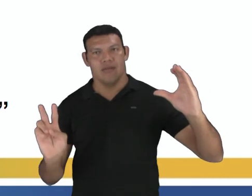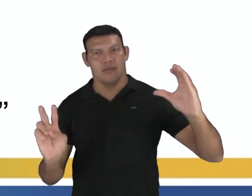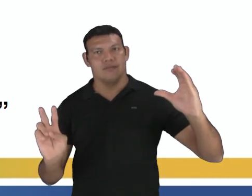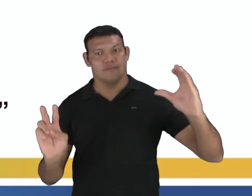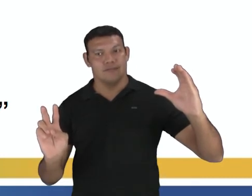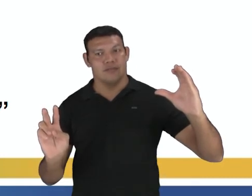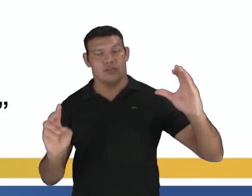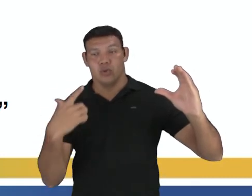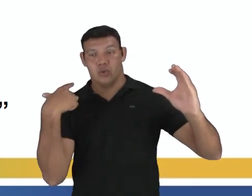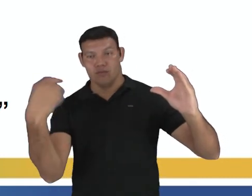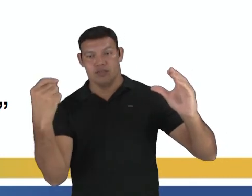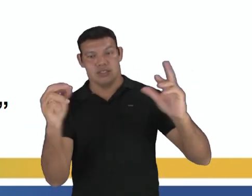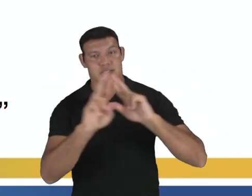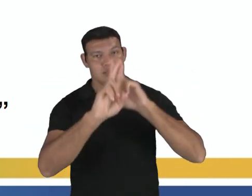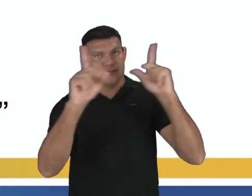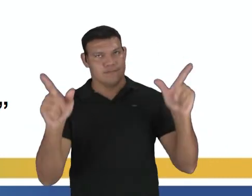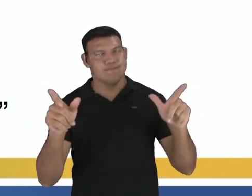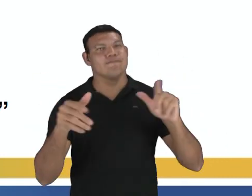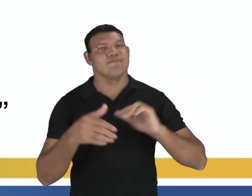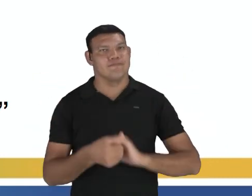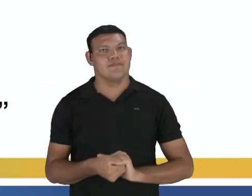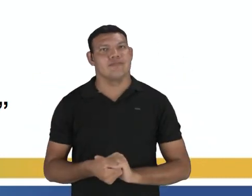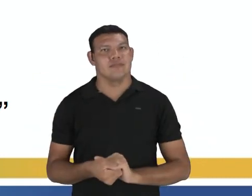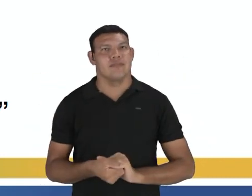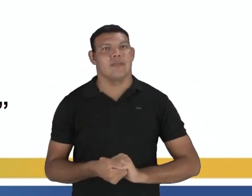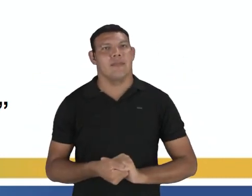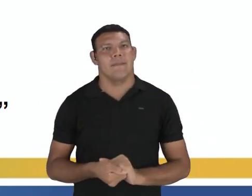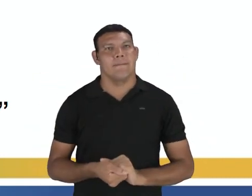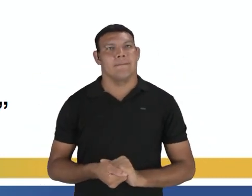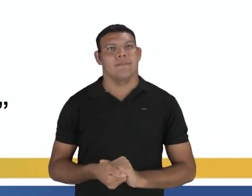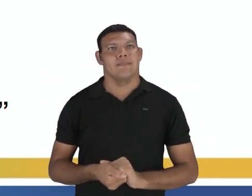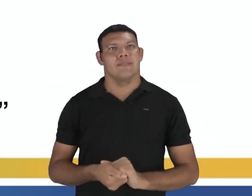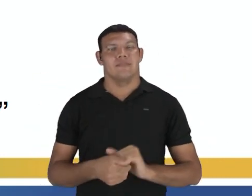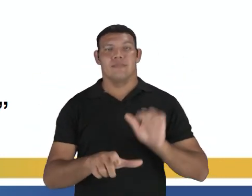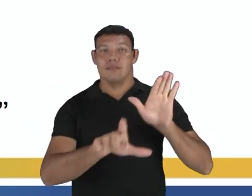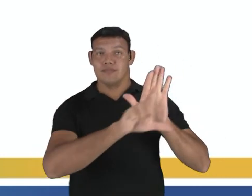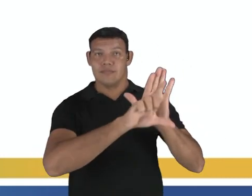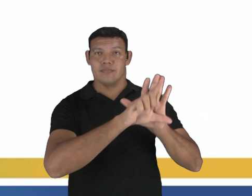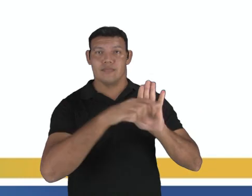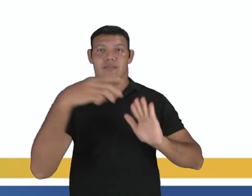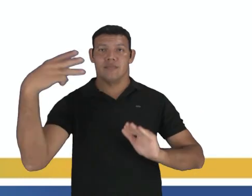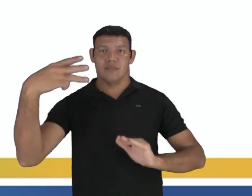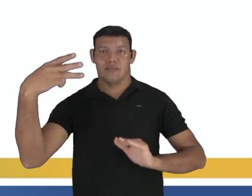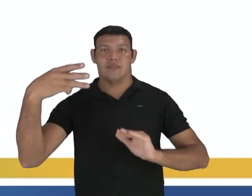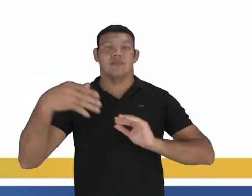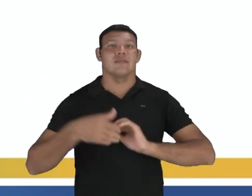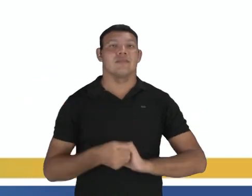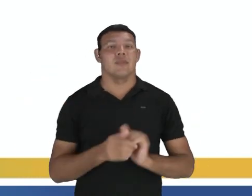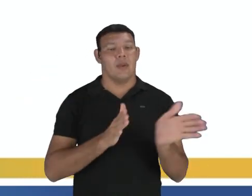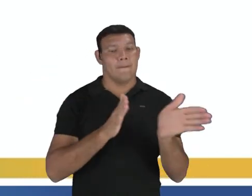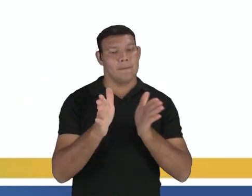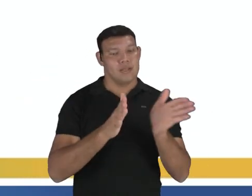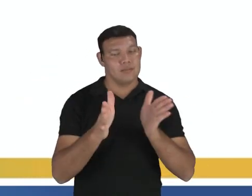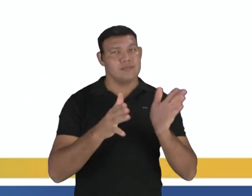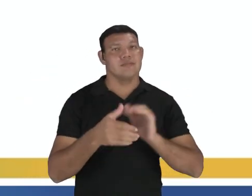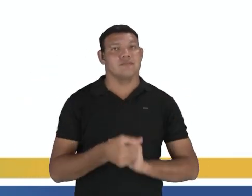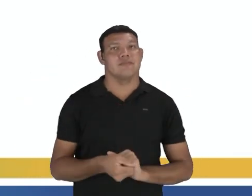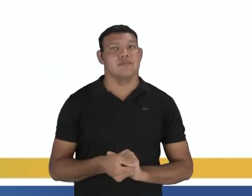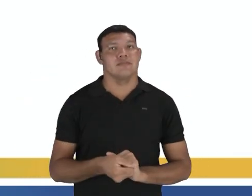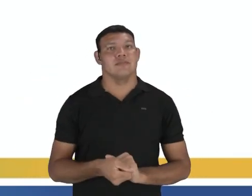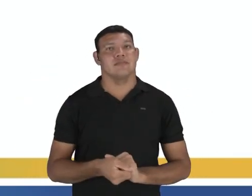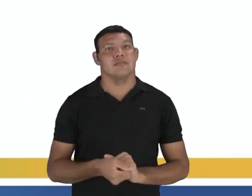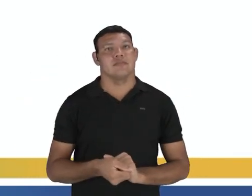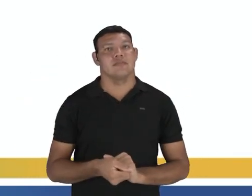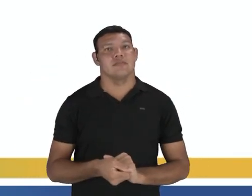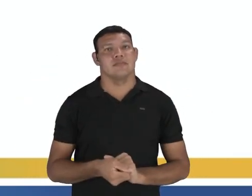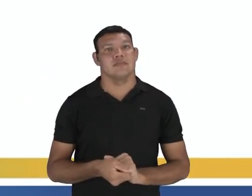de velocidade ocasionada pelo periélio e afélio, essa diferença. E, por último, a gente tem a lei dos períodos,